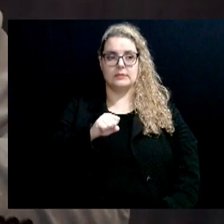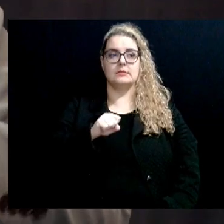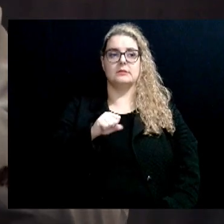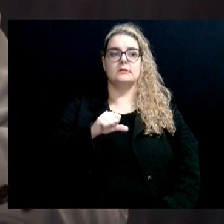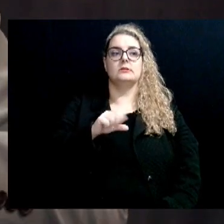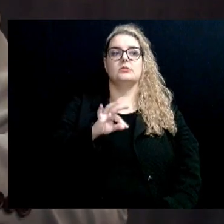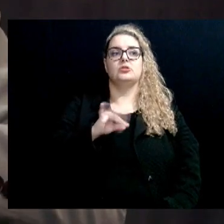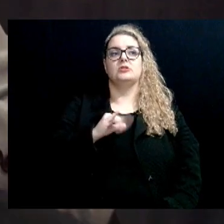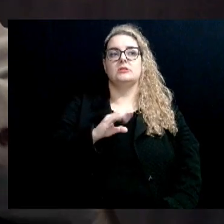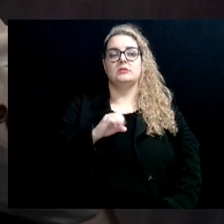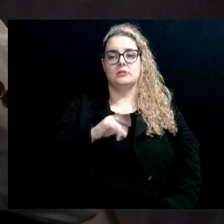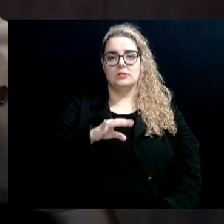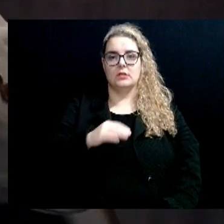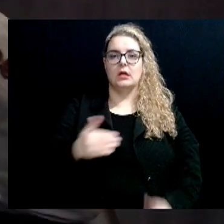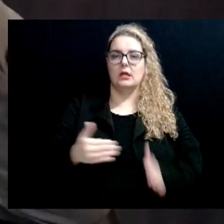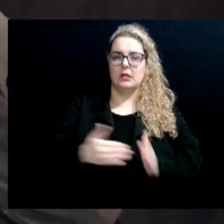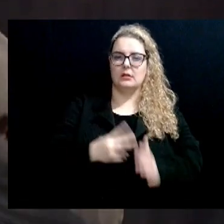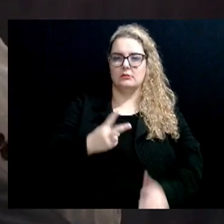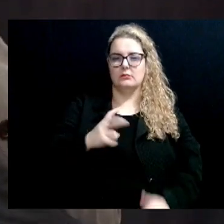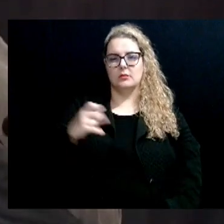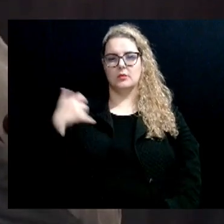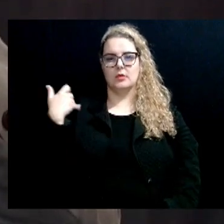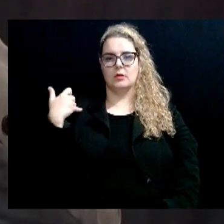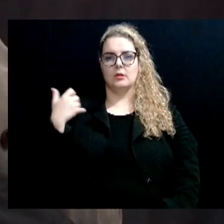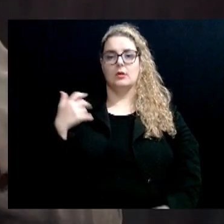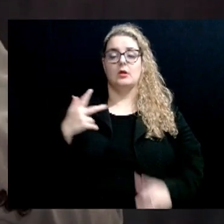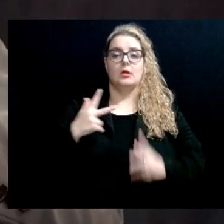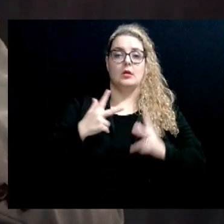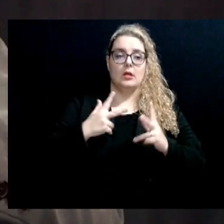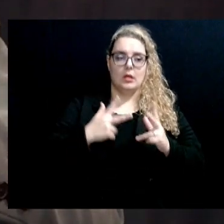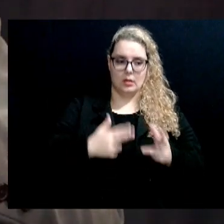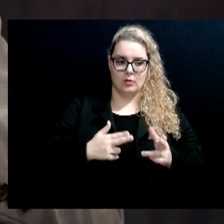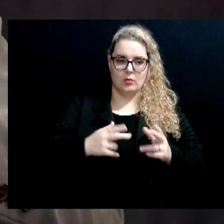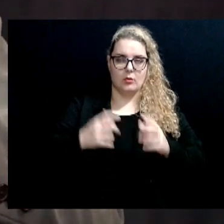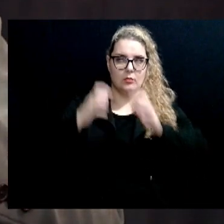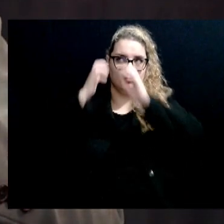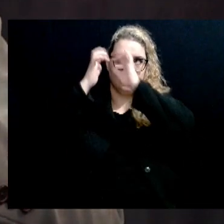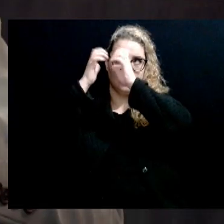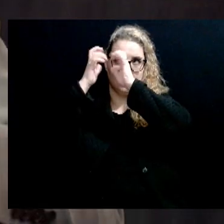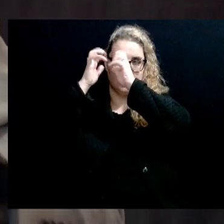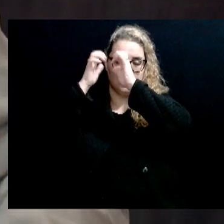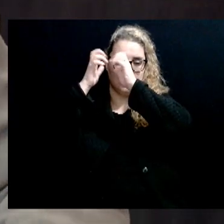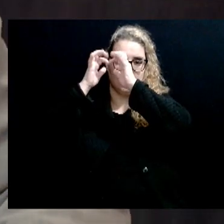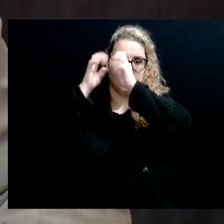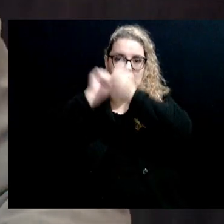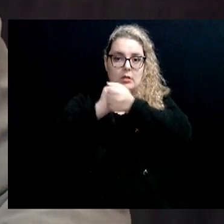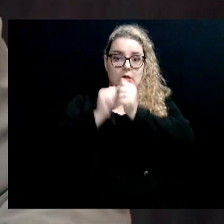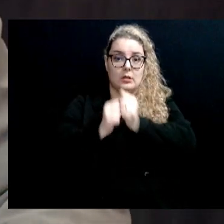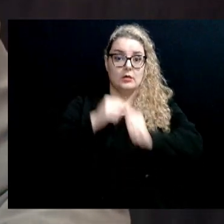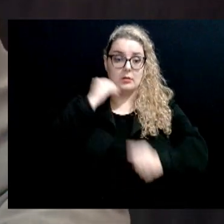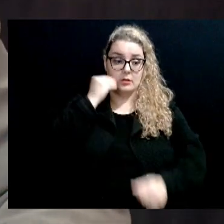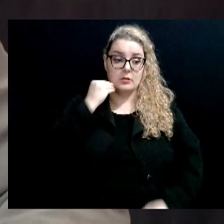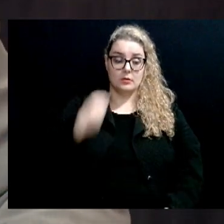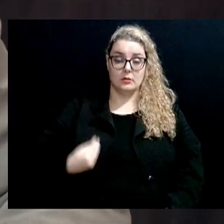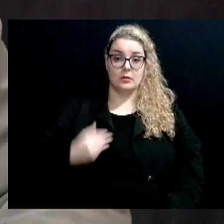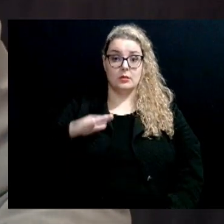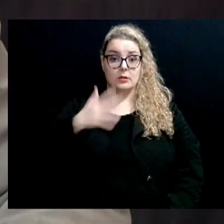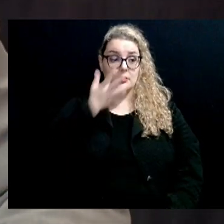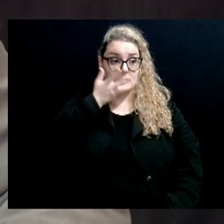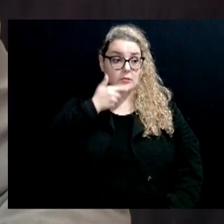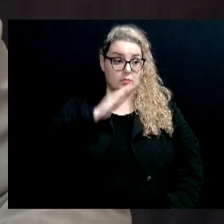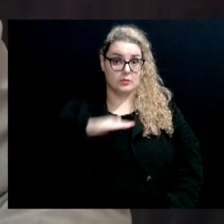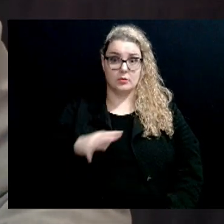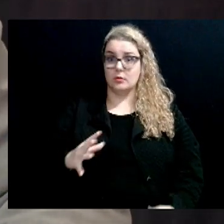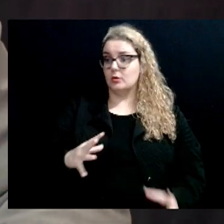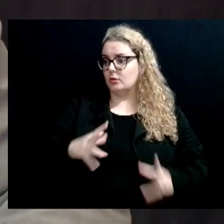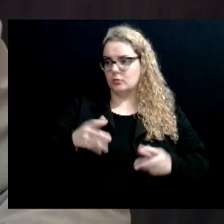25 anos, a neuroplasticidade é como nossos neurônios se adaptam meio às experiências que a gente vive. E quando a gente é criança, tudo é novo. Então você